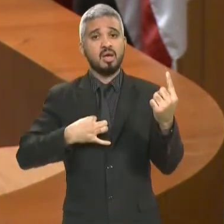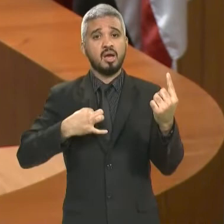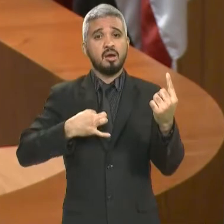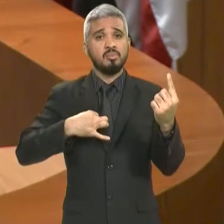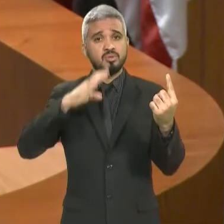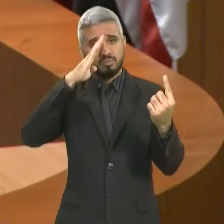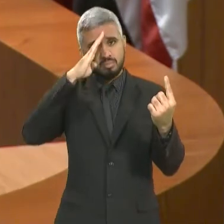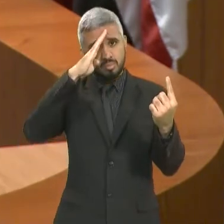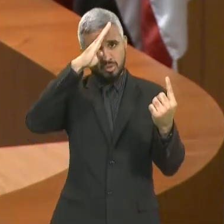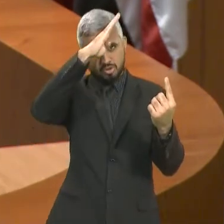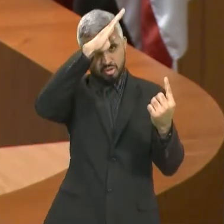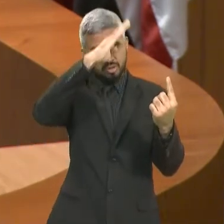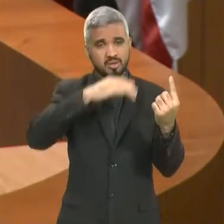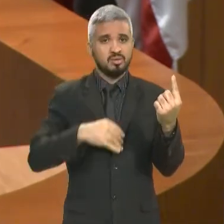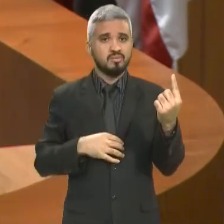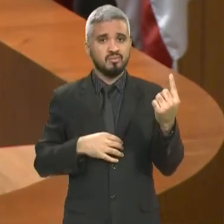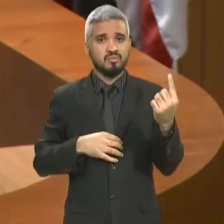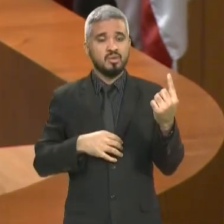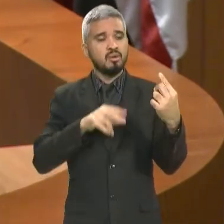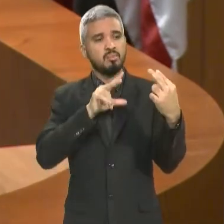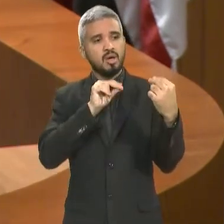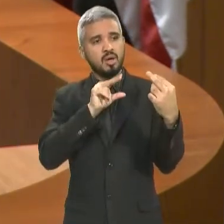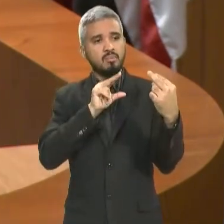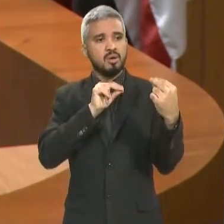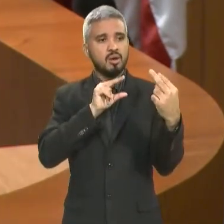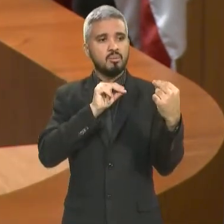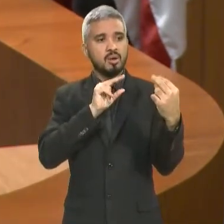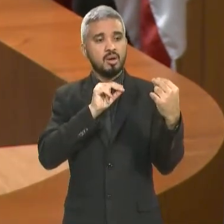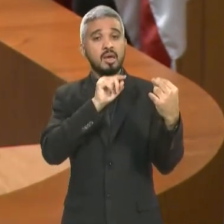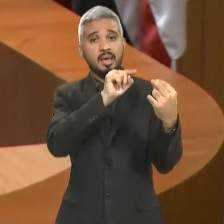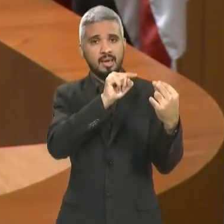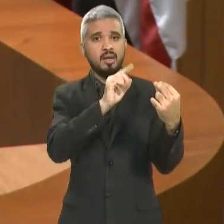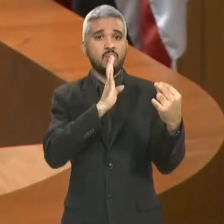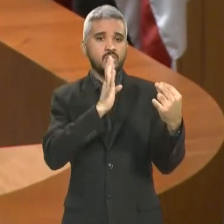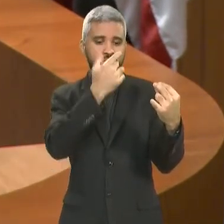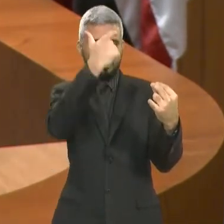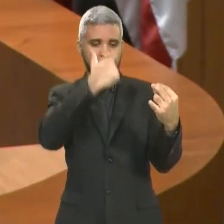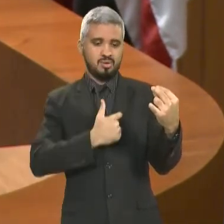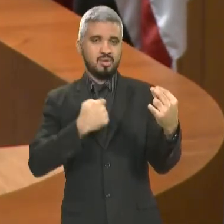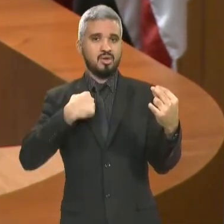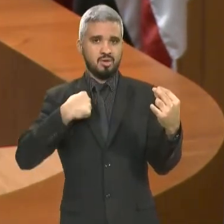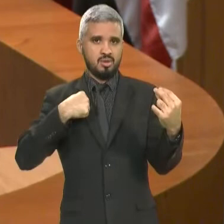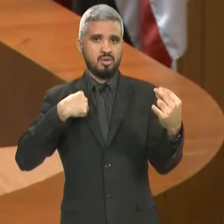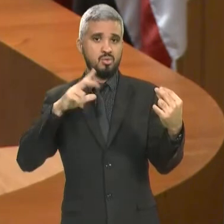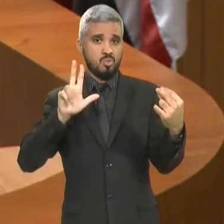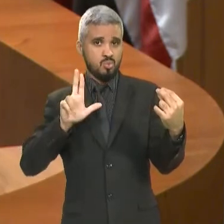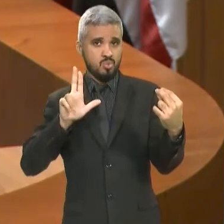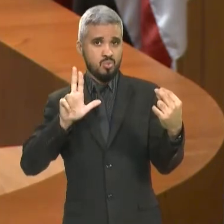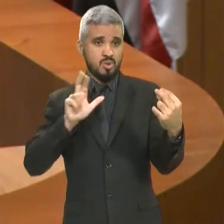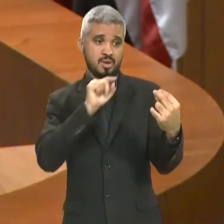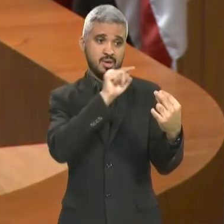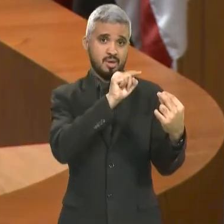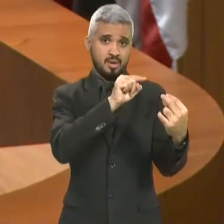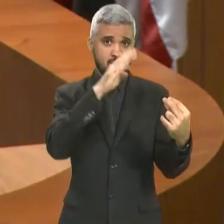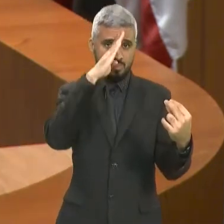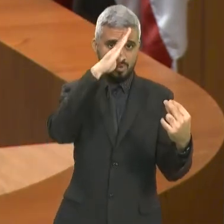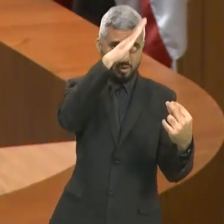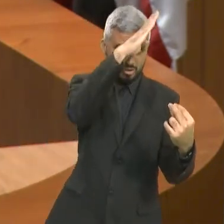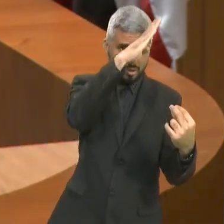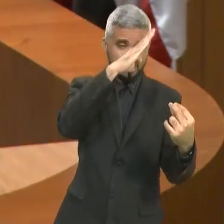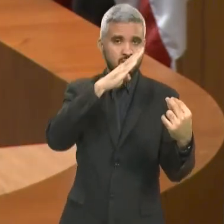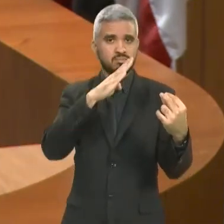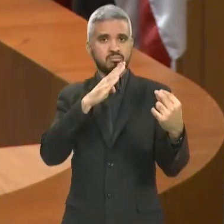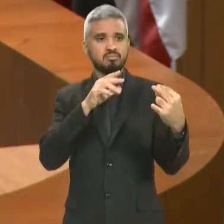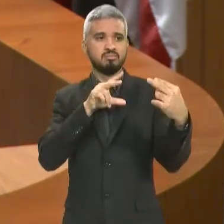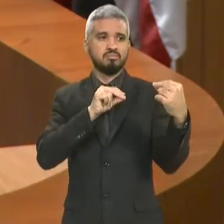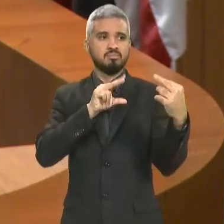conversamos de forma muito tranquila. Ele sabe que eu sou eleitor do Lula, ele estava com o Bolsonaro no peito, e nós conversamos enquanto chegava a nossa vez